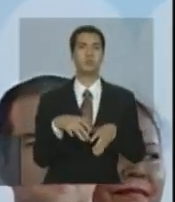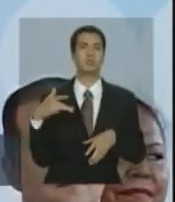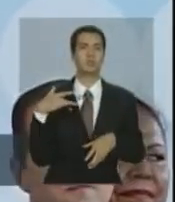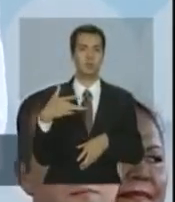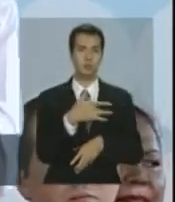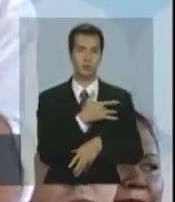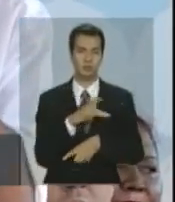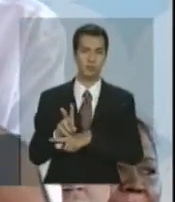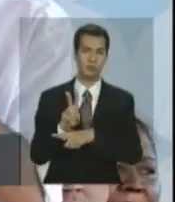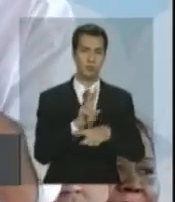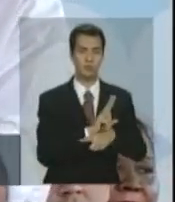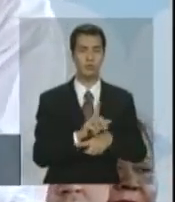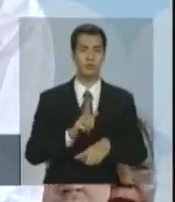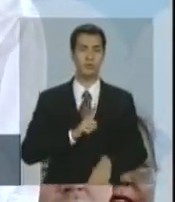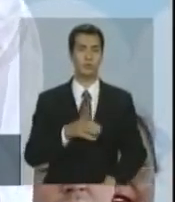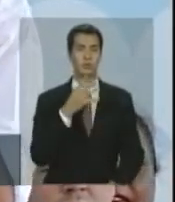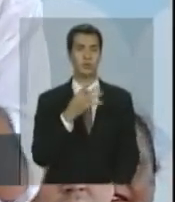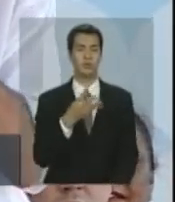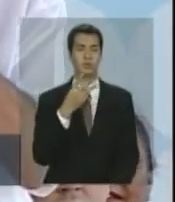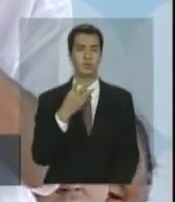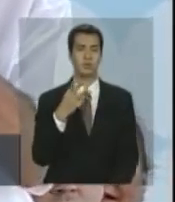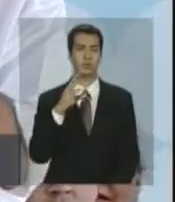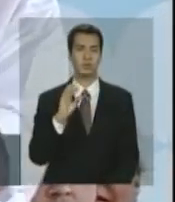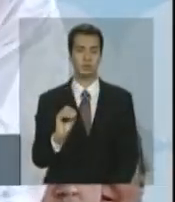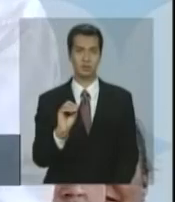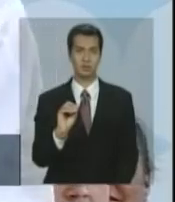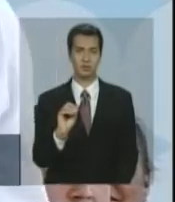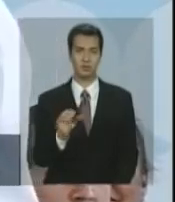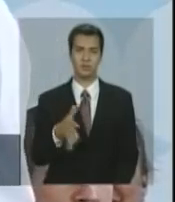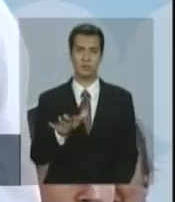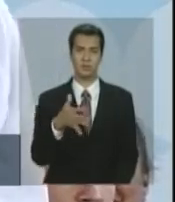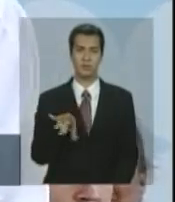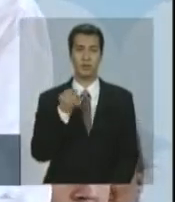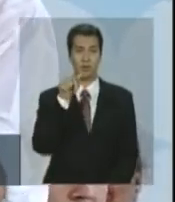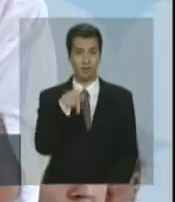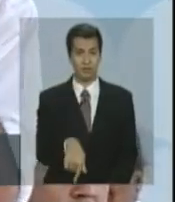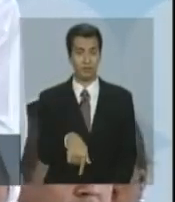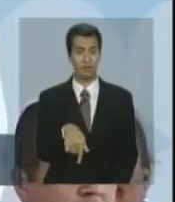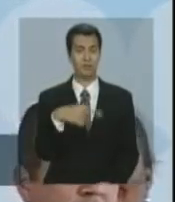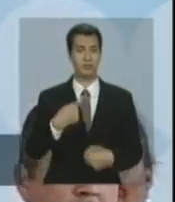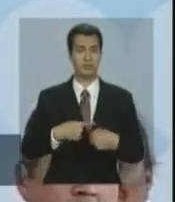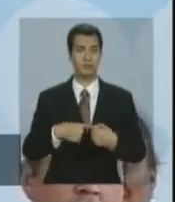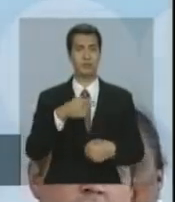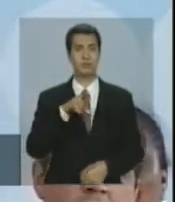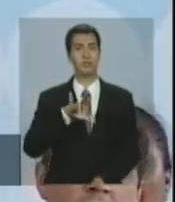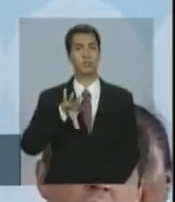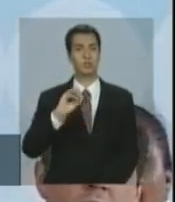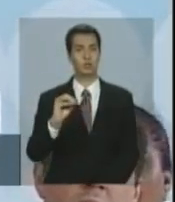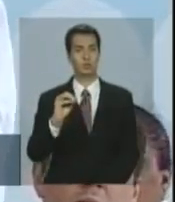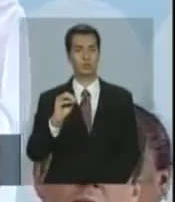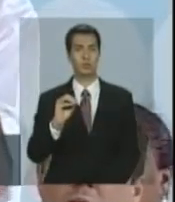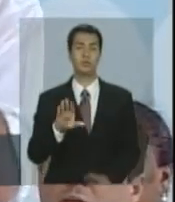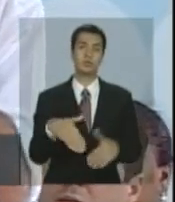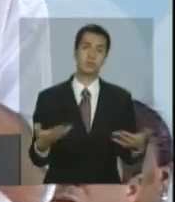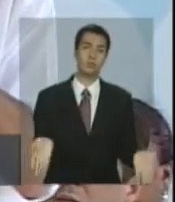2011, 430 e poucas foram constituídas na cidade do Rio de Janeiro.